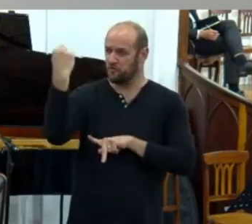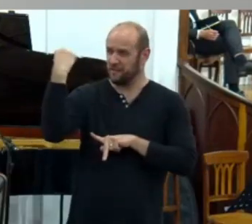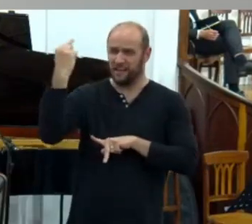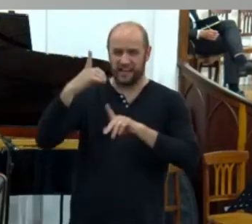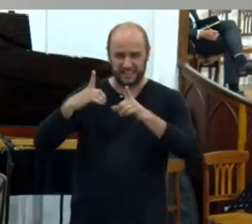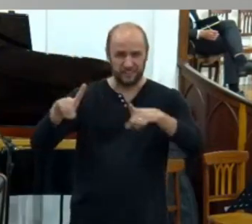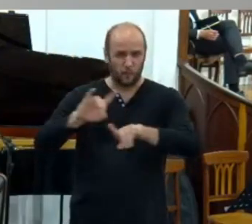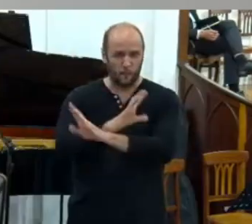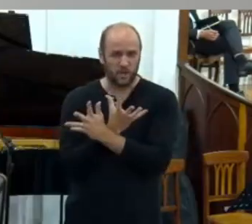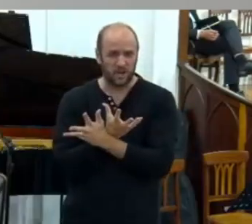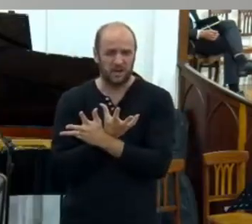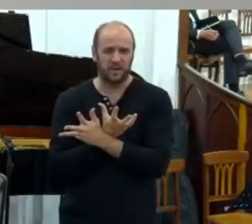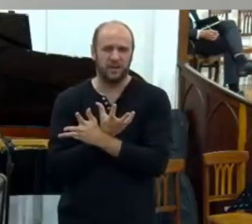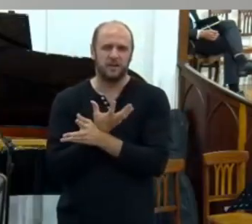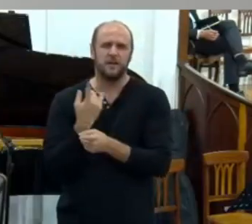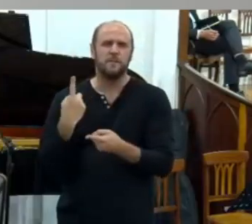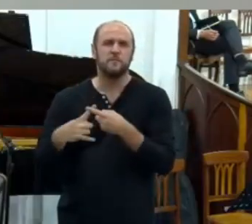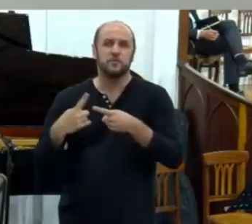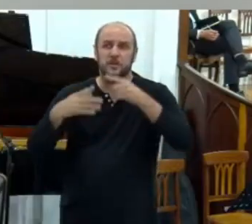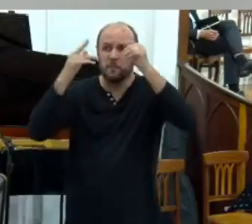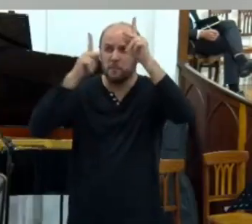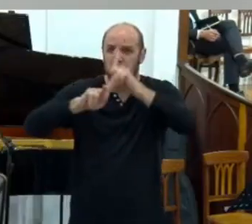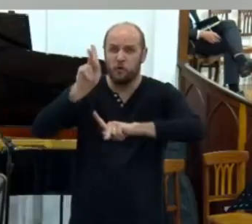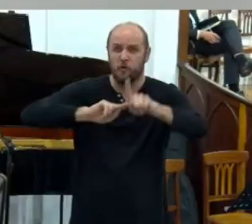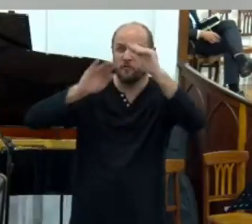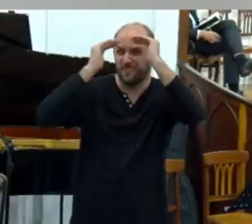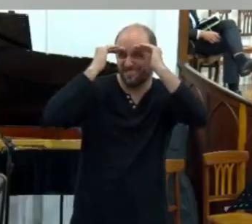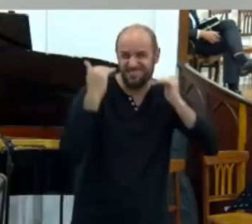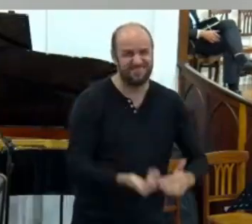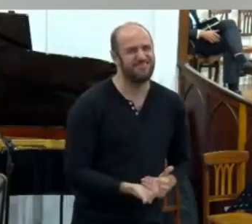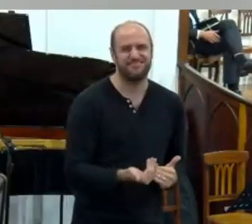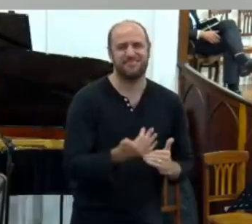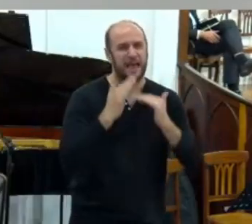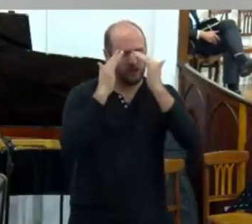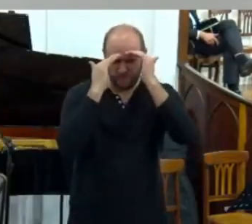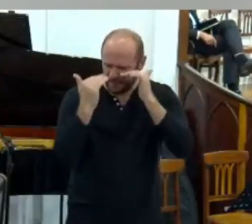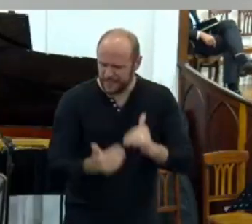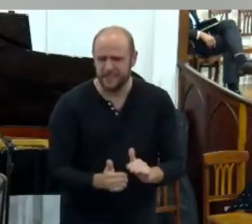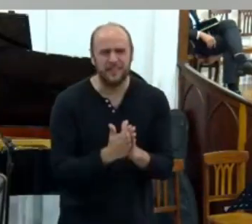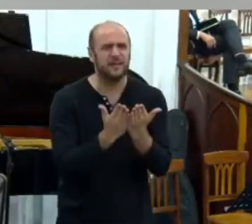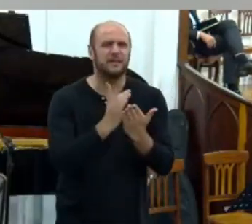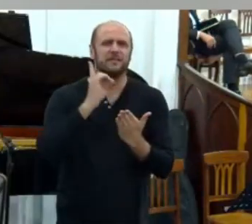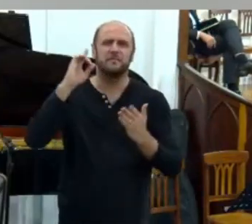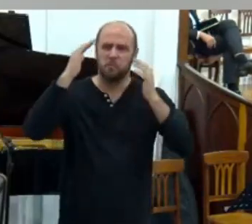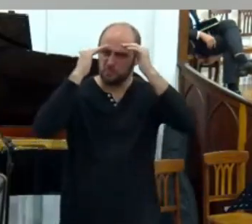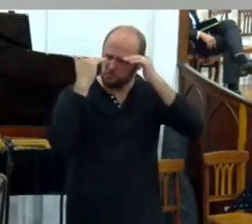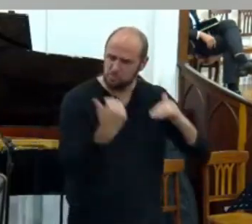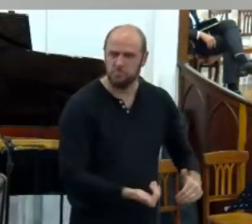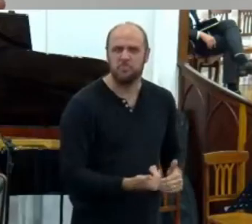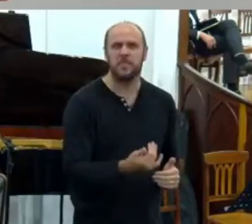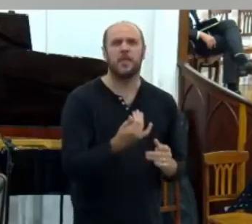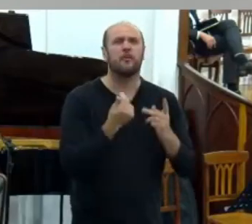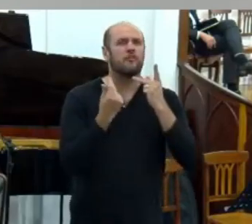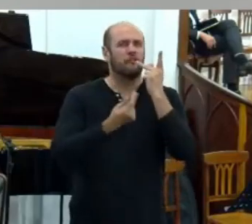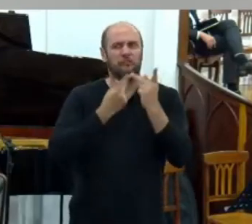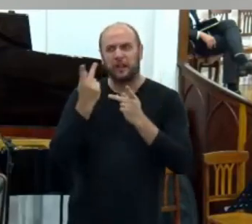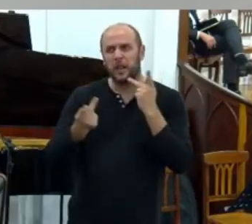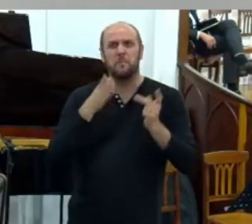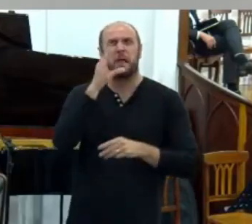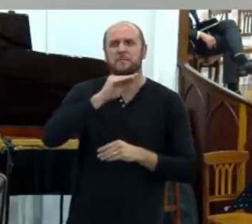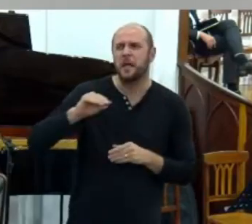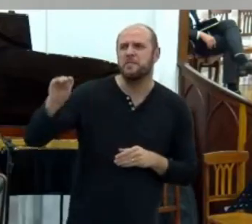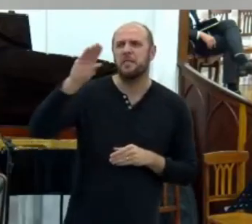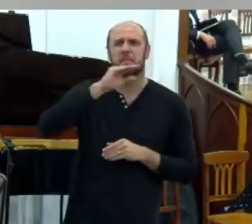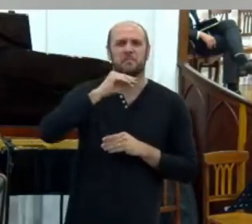fez. Pois eles foram desobedientes, eles desobedeceram a palavra de Deus, eles murmuraram,